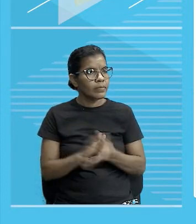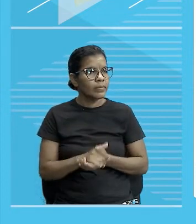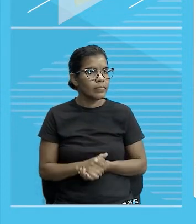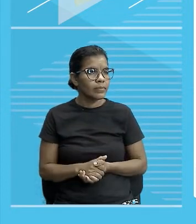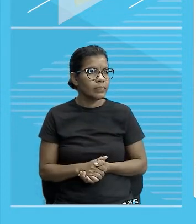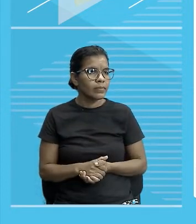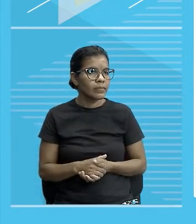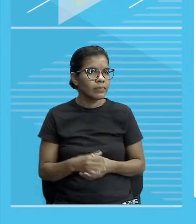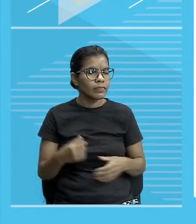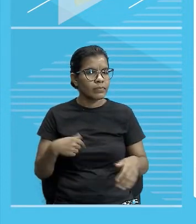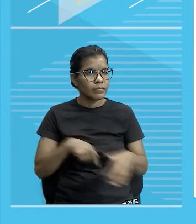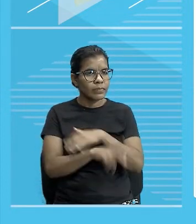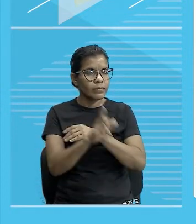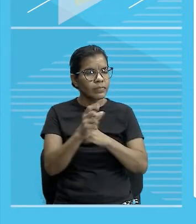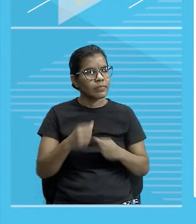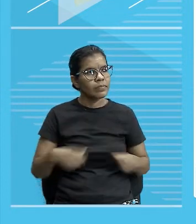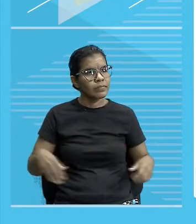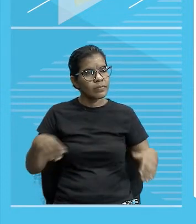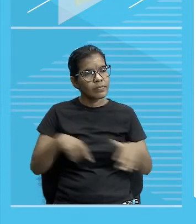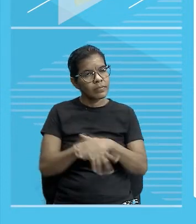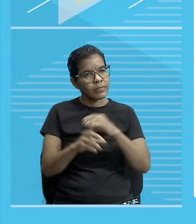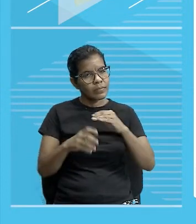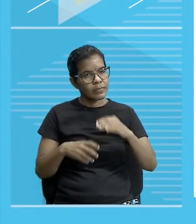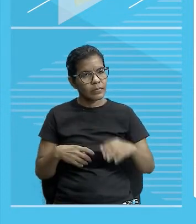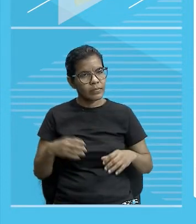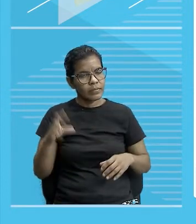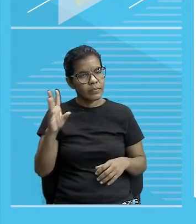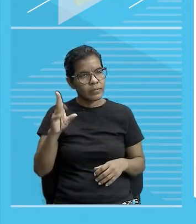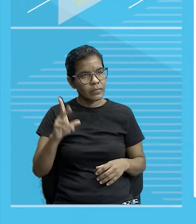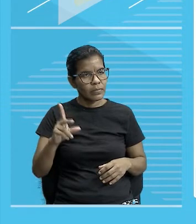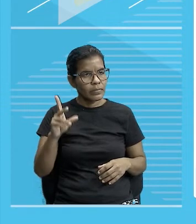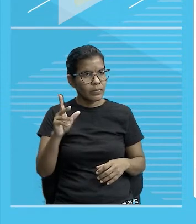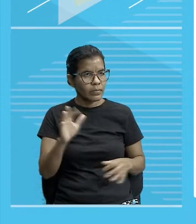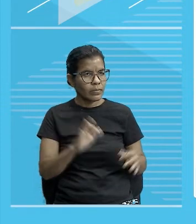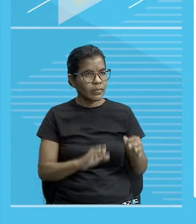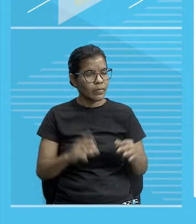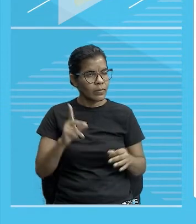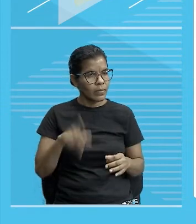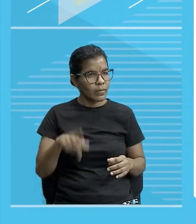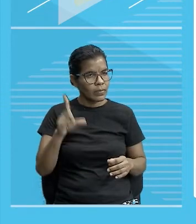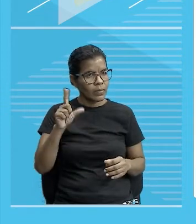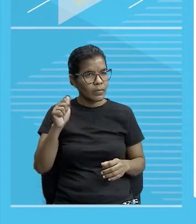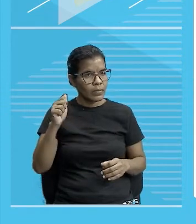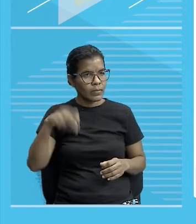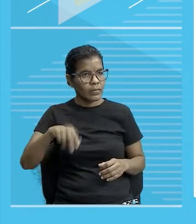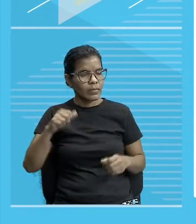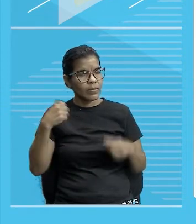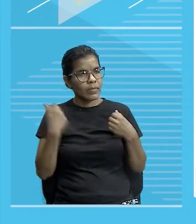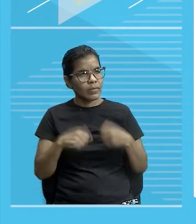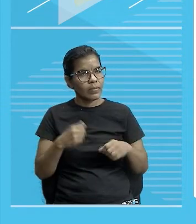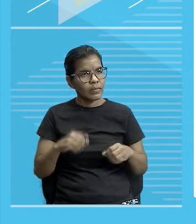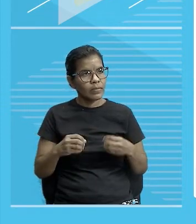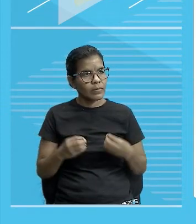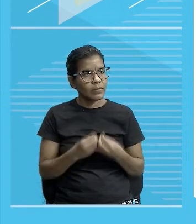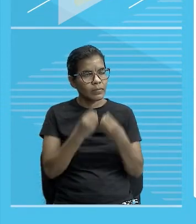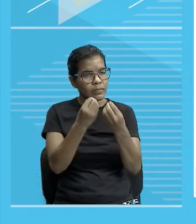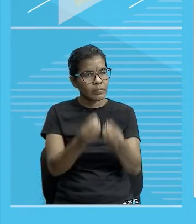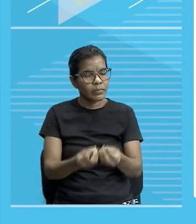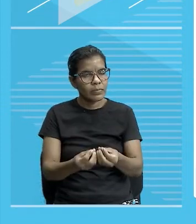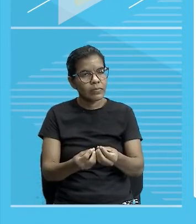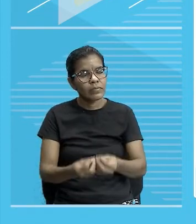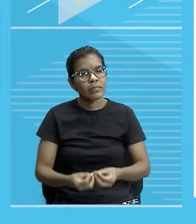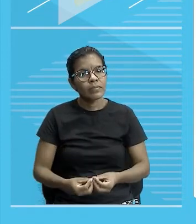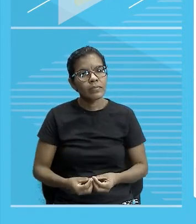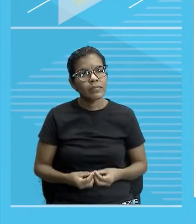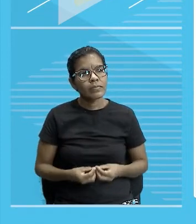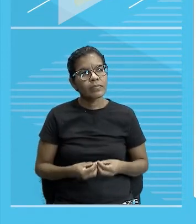todas as perguntas dentro do plano tem que tem que ser colocado tem que ser colocado